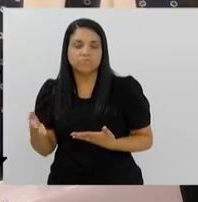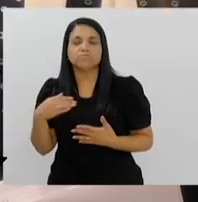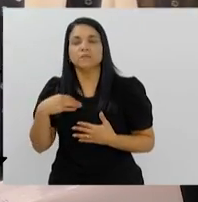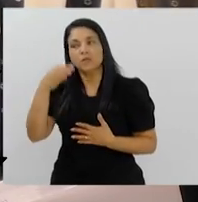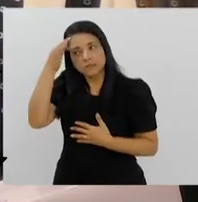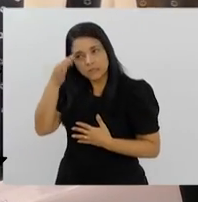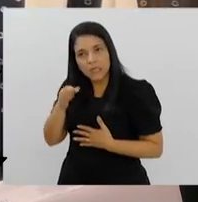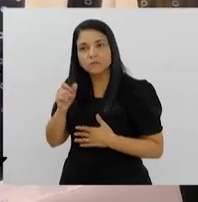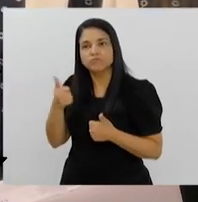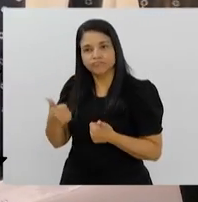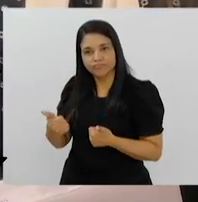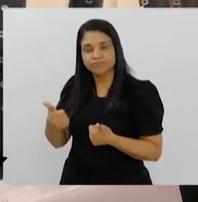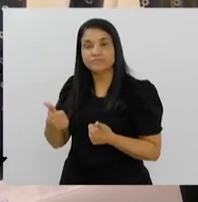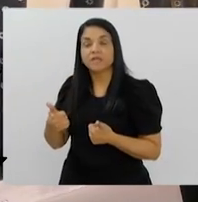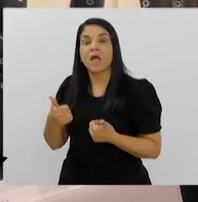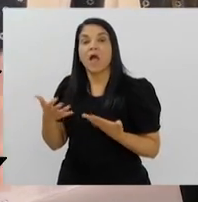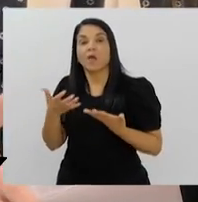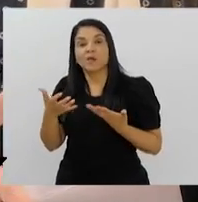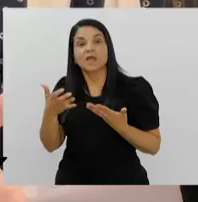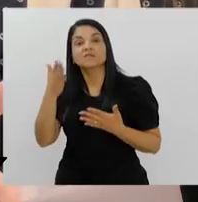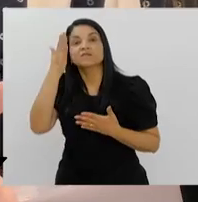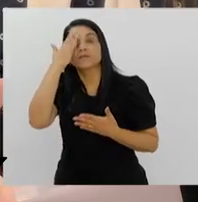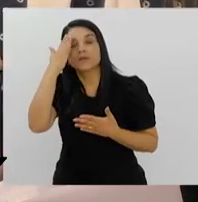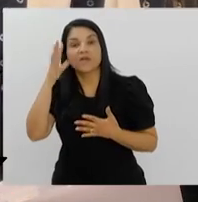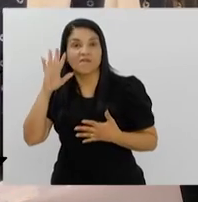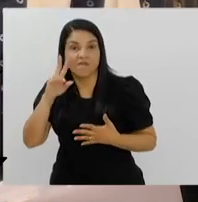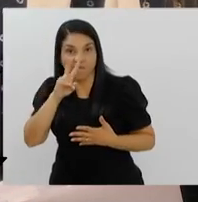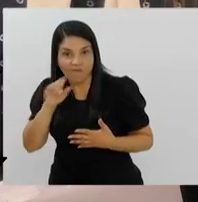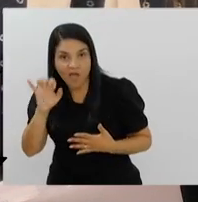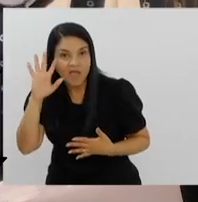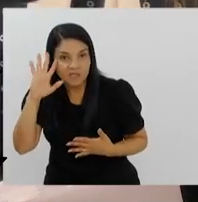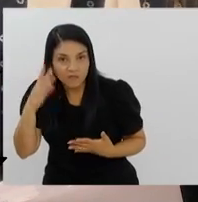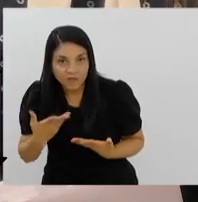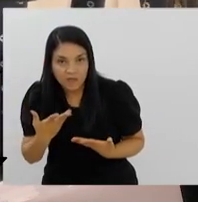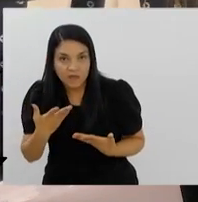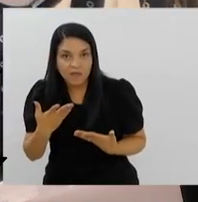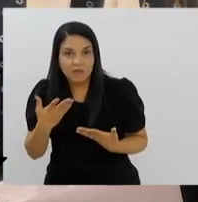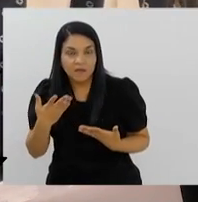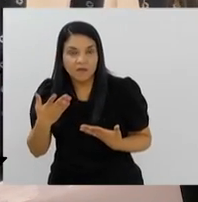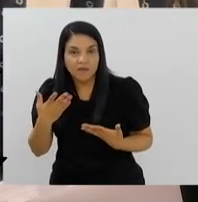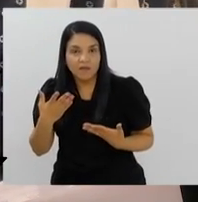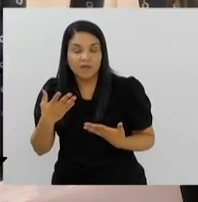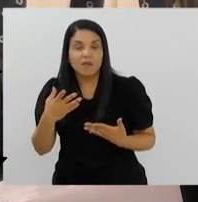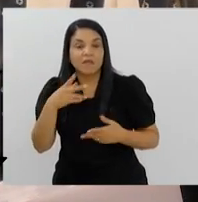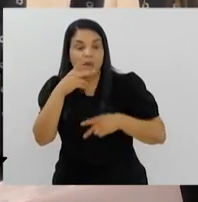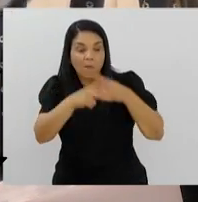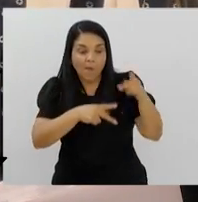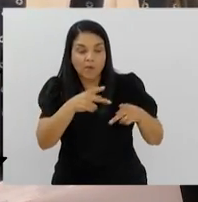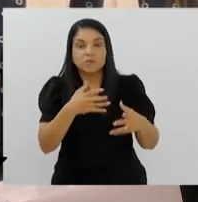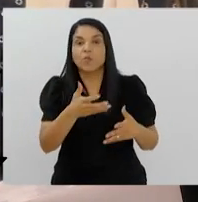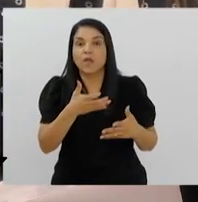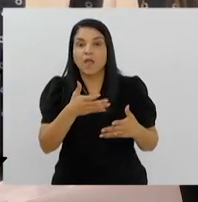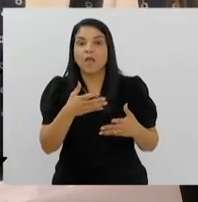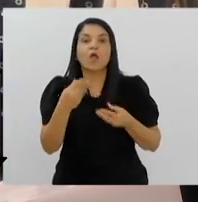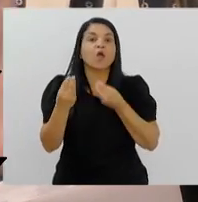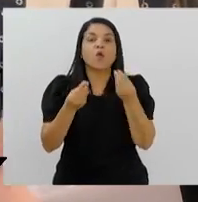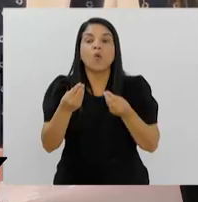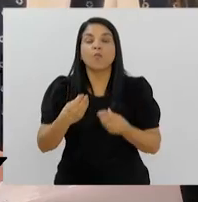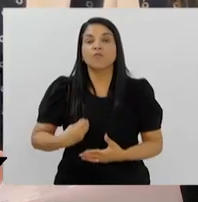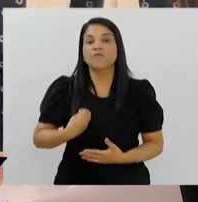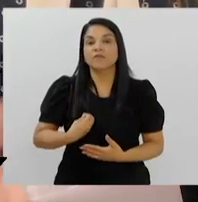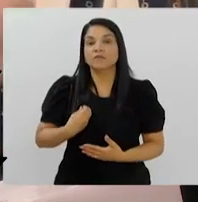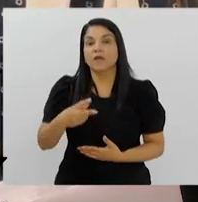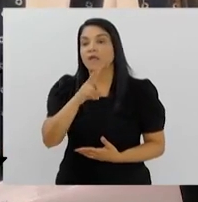entendo a questão é saber o seguinte vai resolver vai atender o que o que essa população tá como é que vai ficar a vida dessas